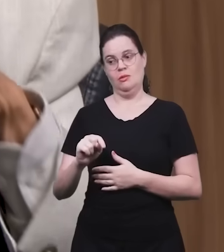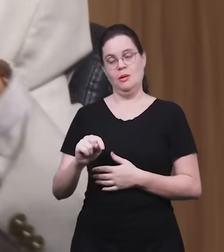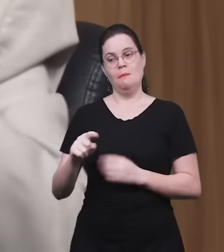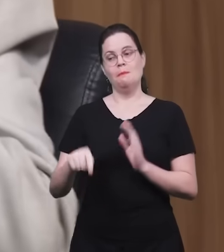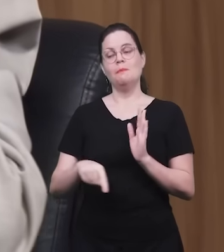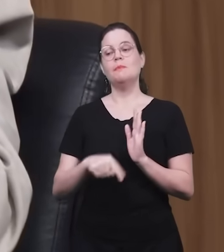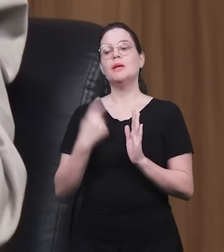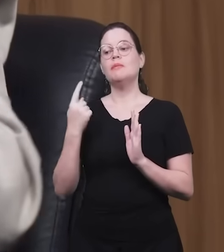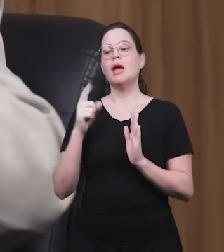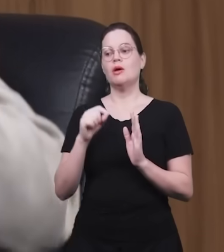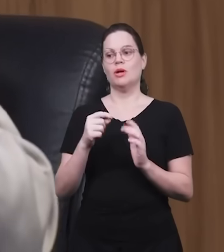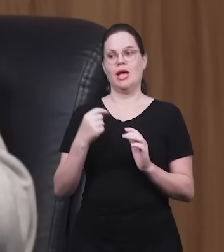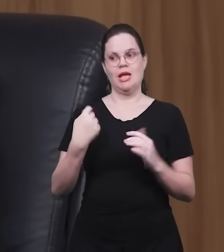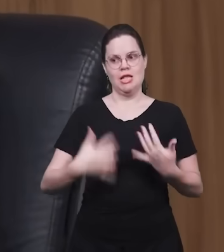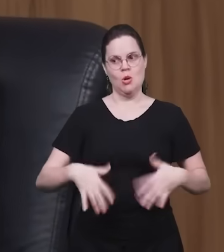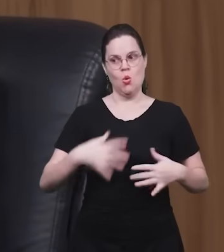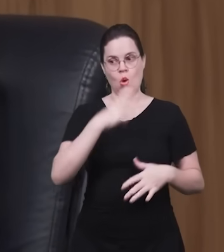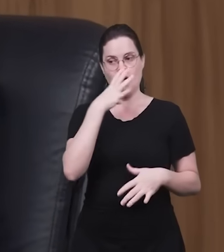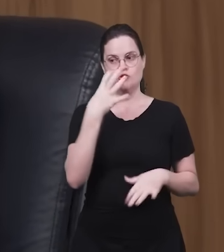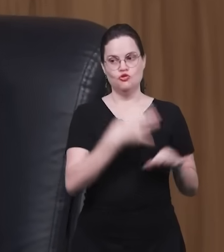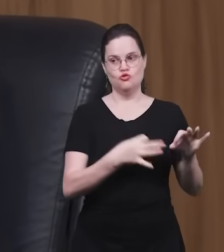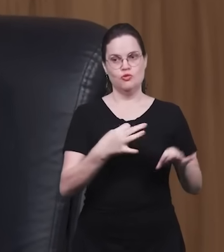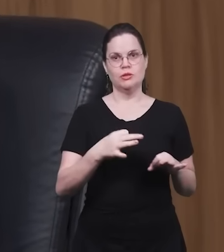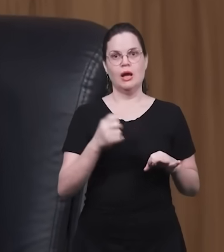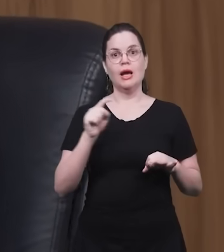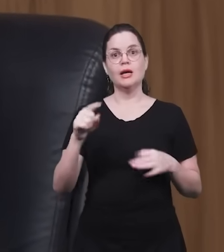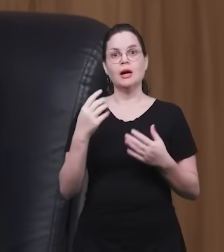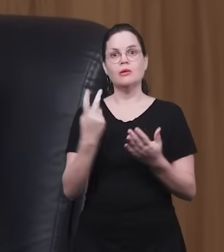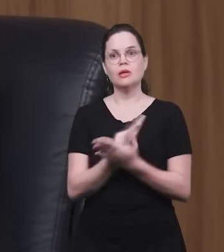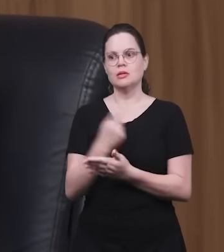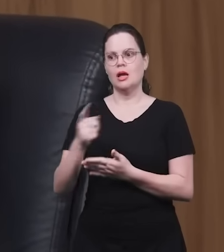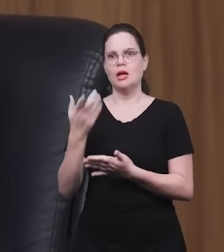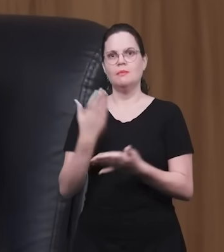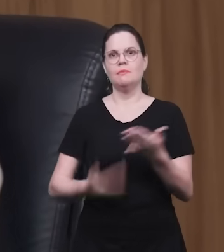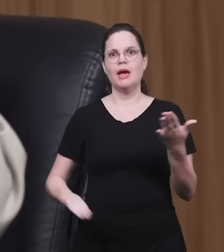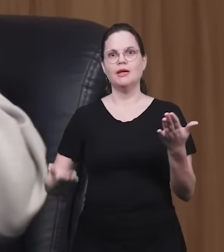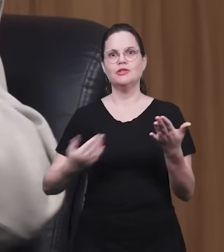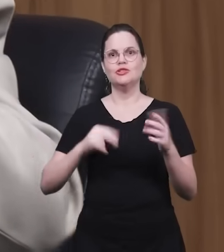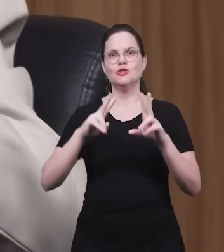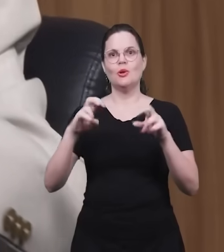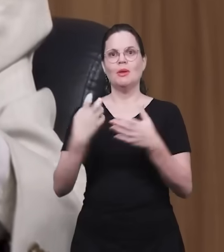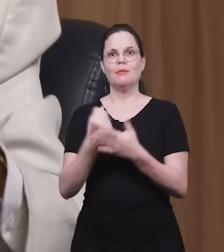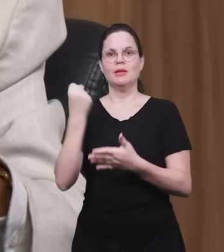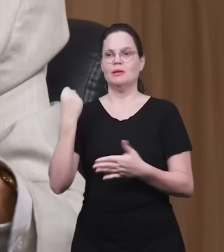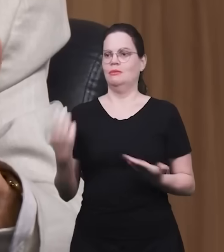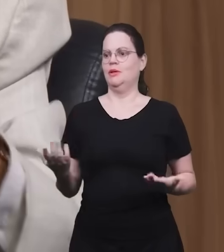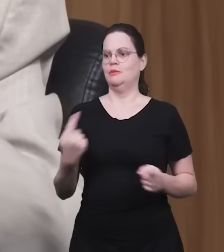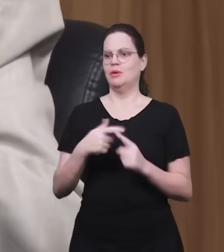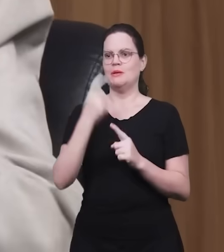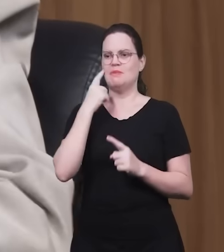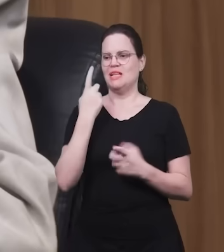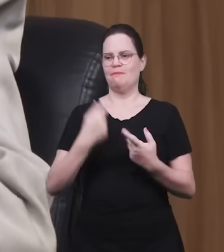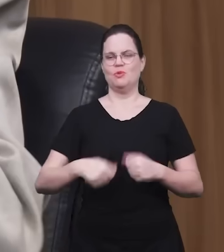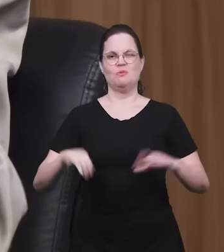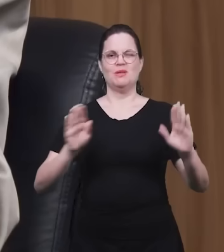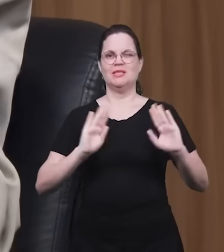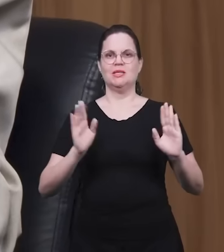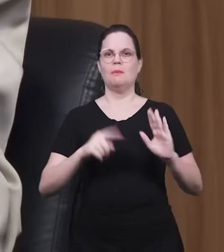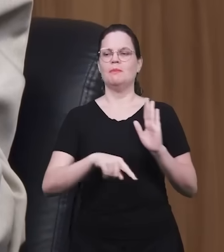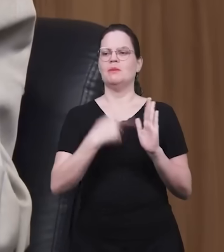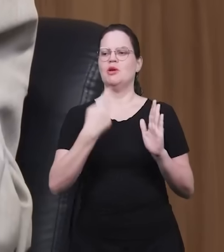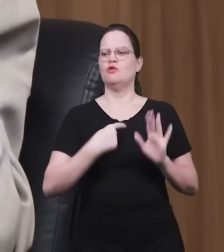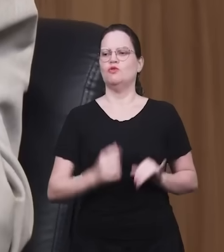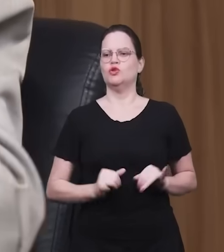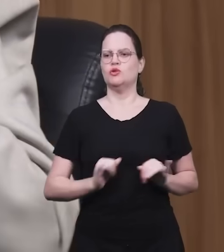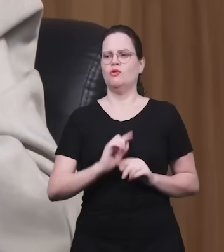de surpresa. Então, ele tira a igreja da expectativa da eternidade, ela vira mundo outra vez. Ela não tem por